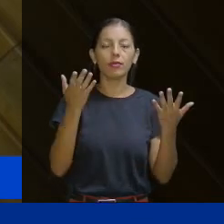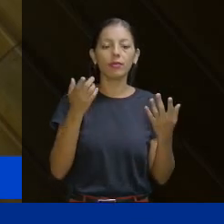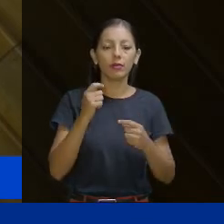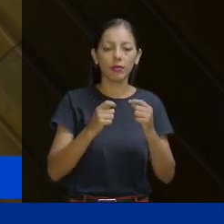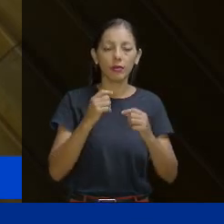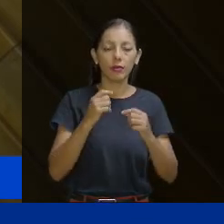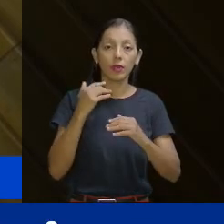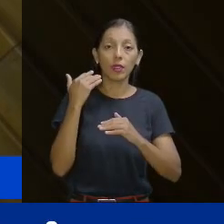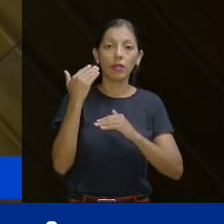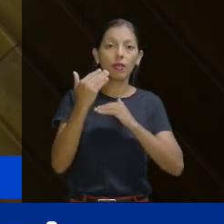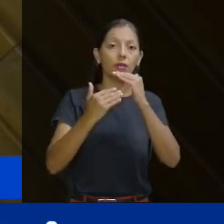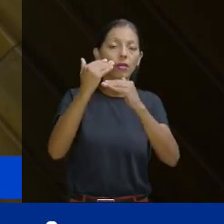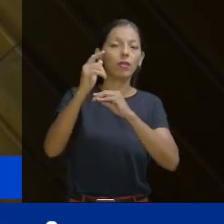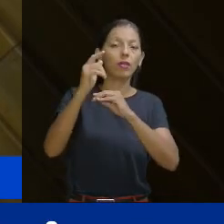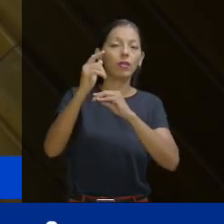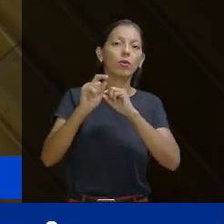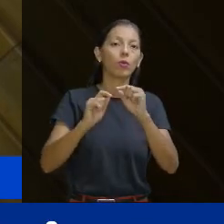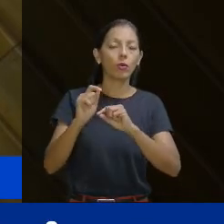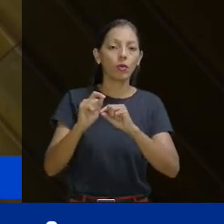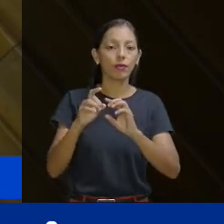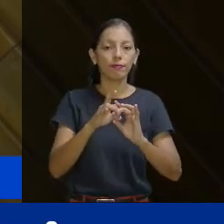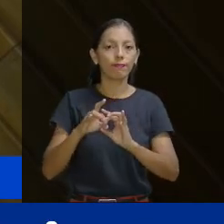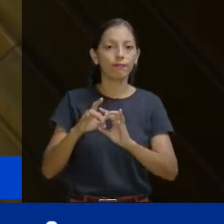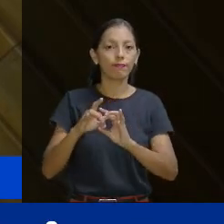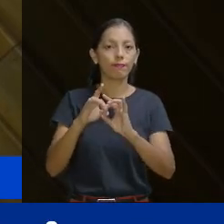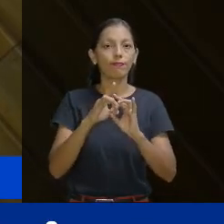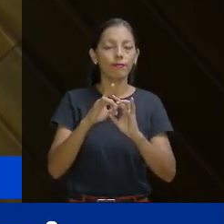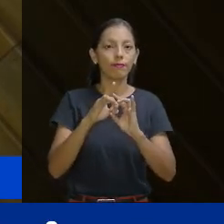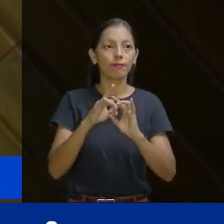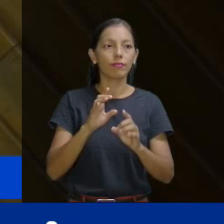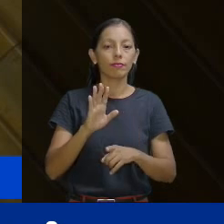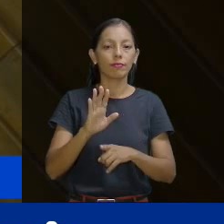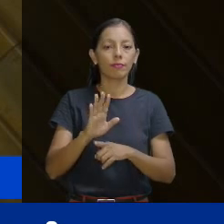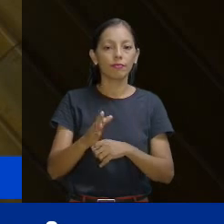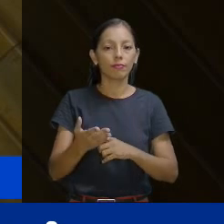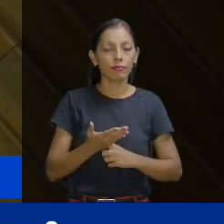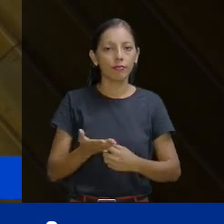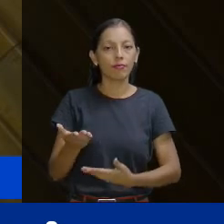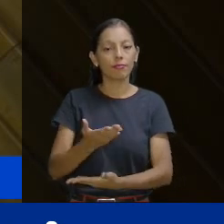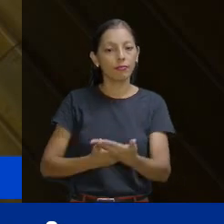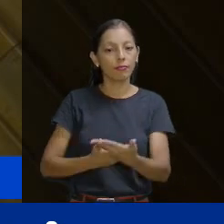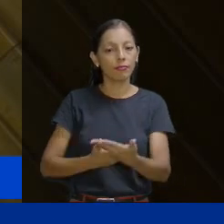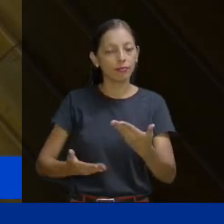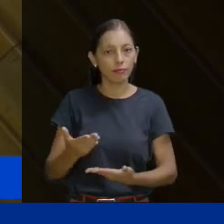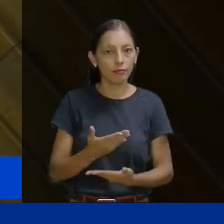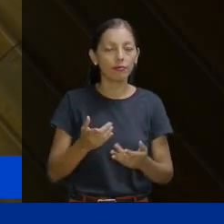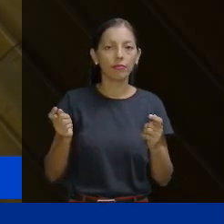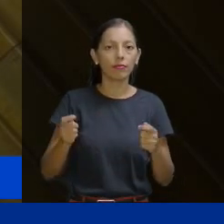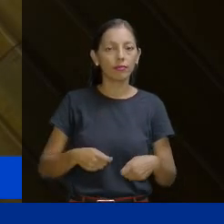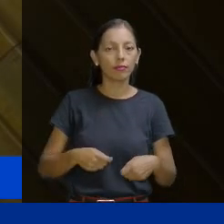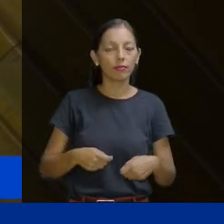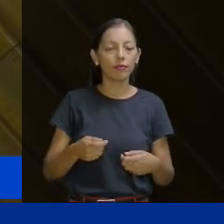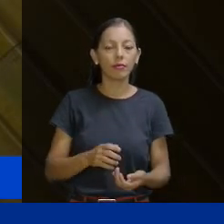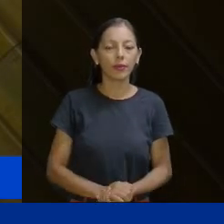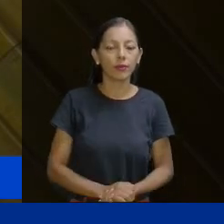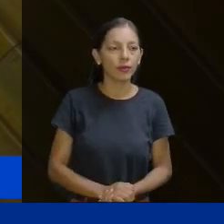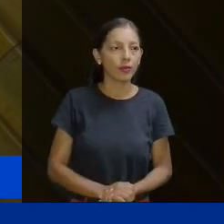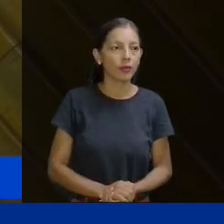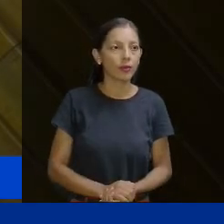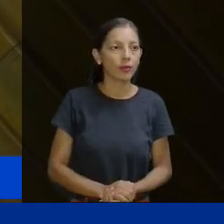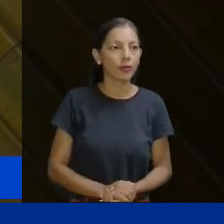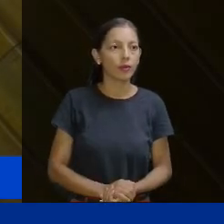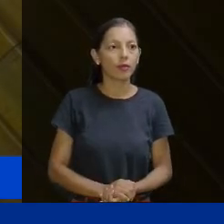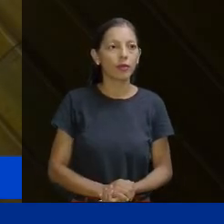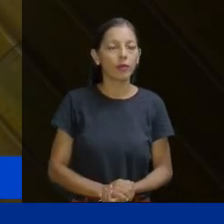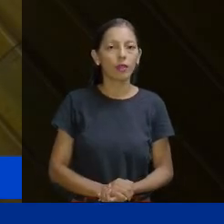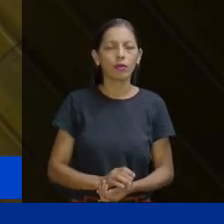é resultado de uma construção coletiva, de uma ação coordenada, que envolve não